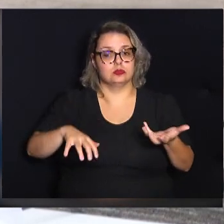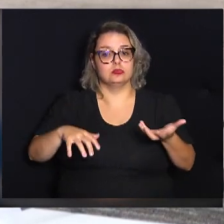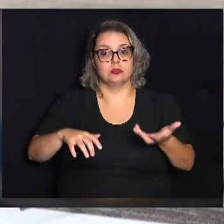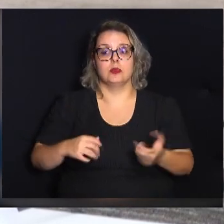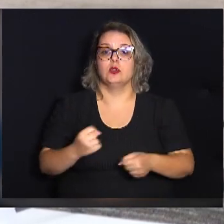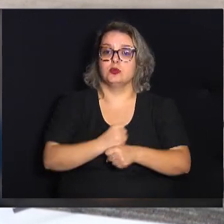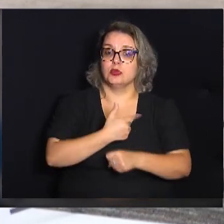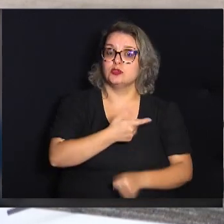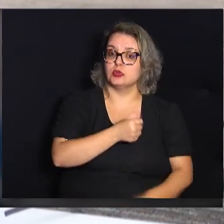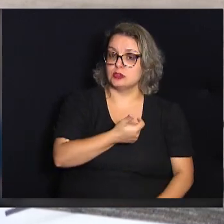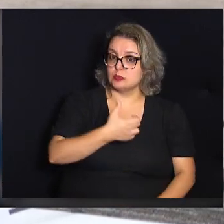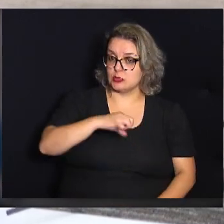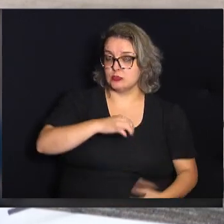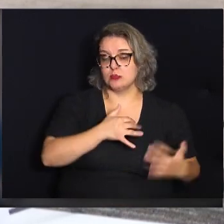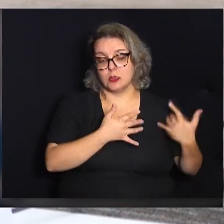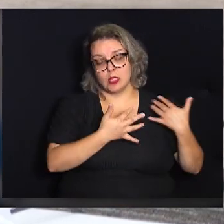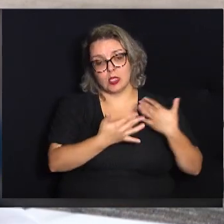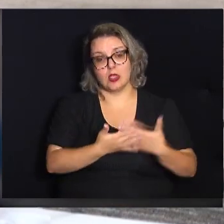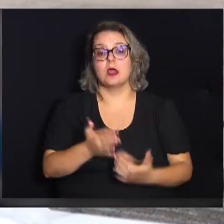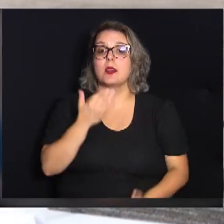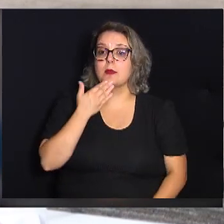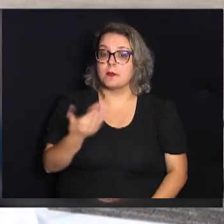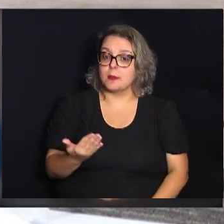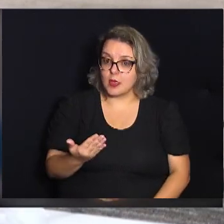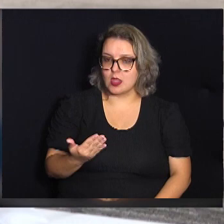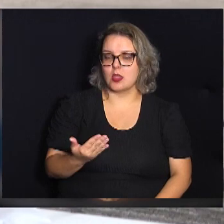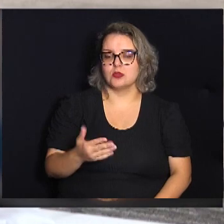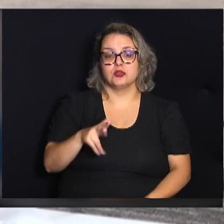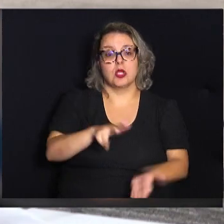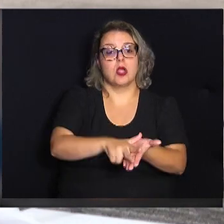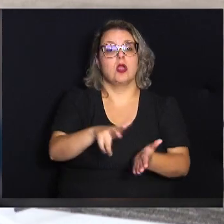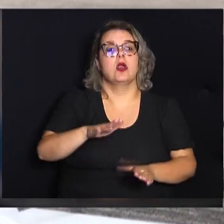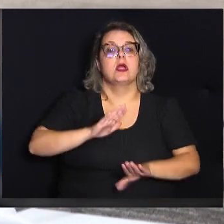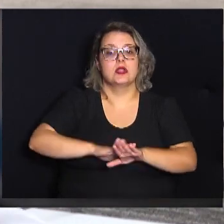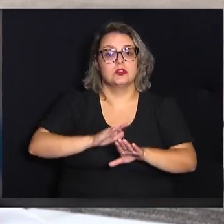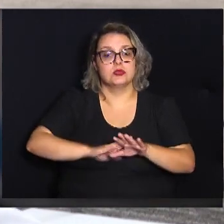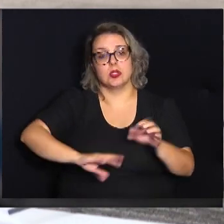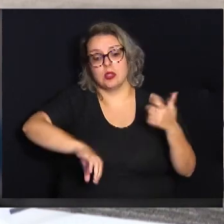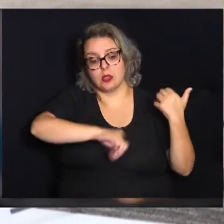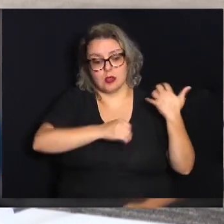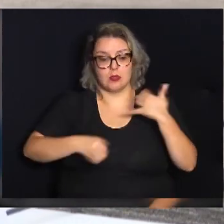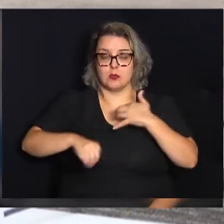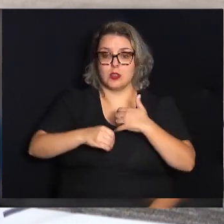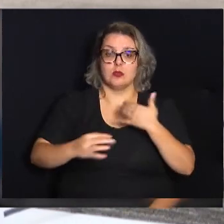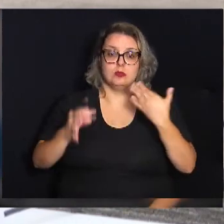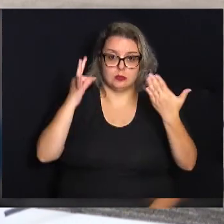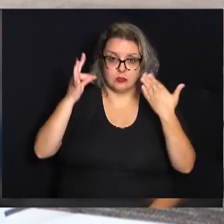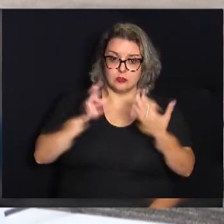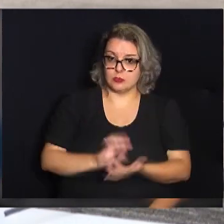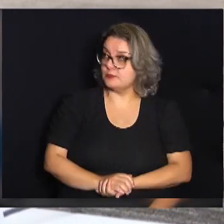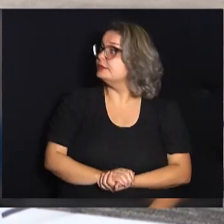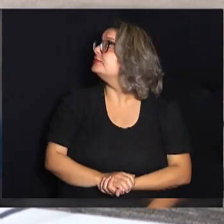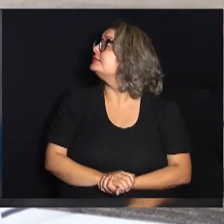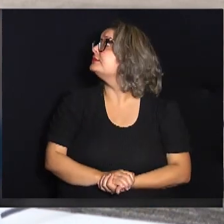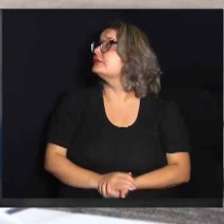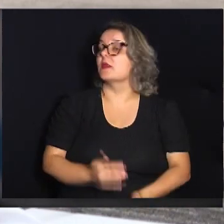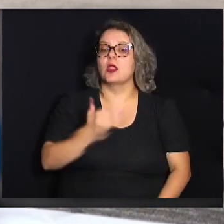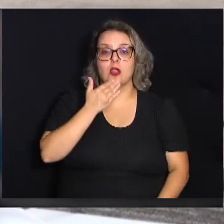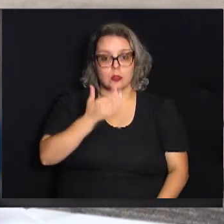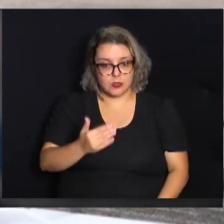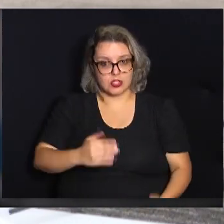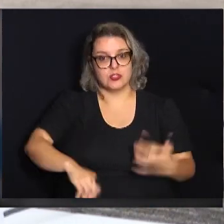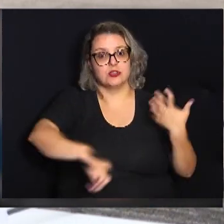aumento da temperatura na cidade, da redução da precipitação, portanto, da umidade, enfim, né?